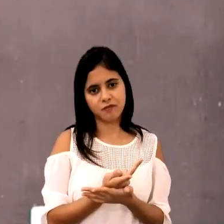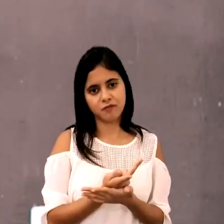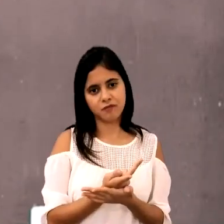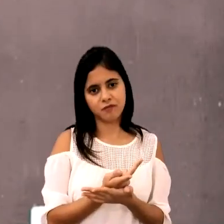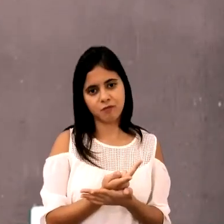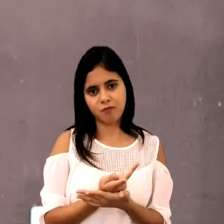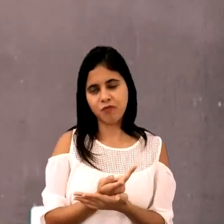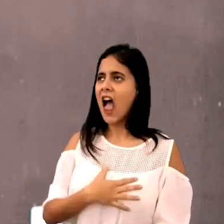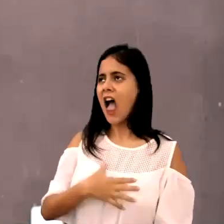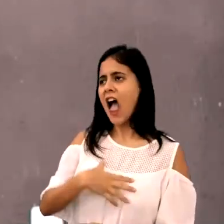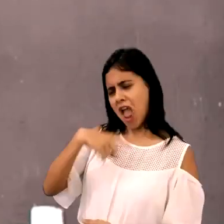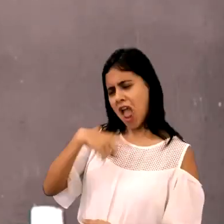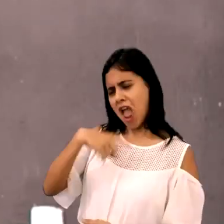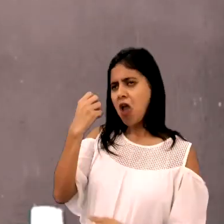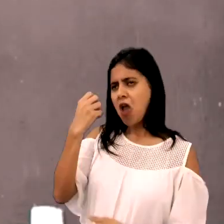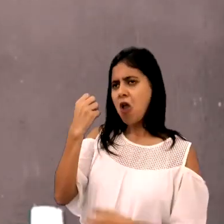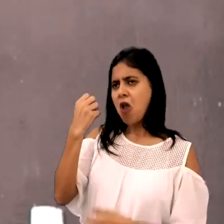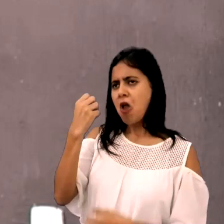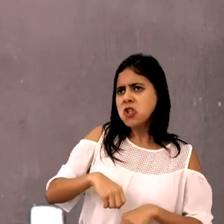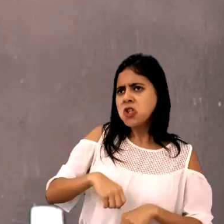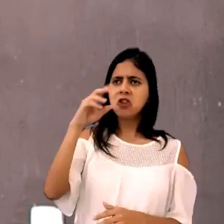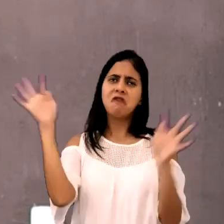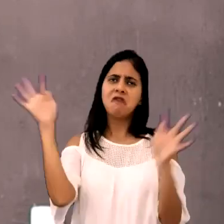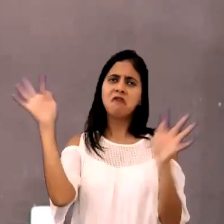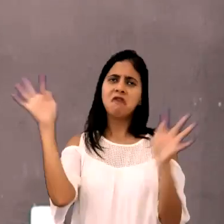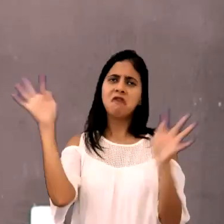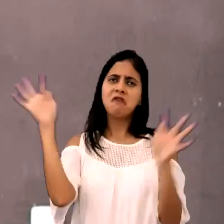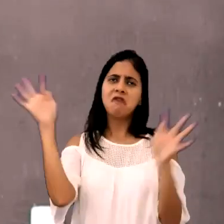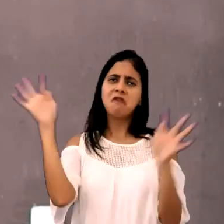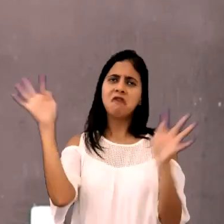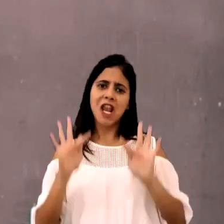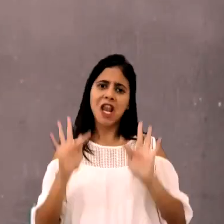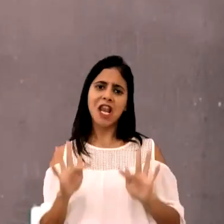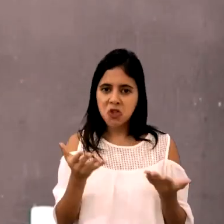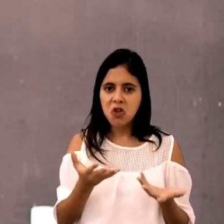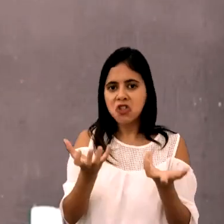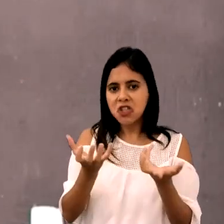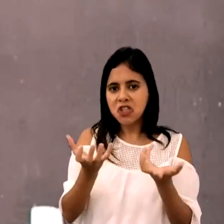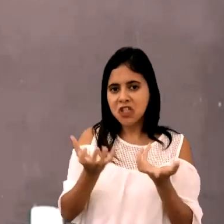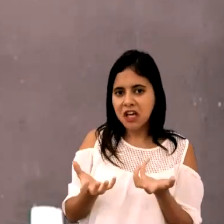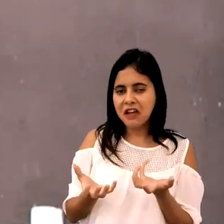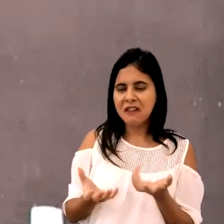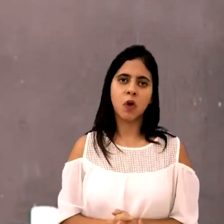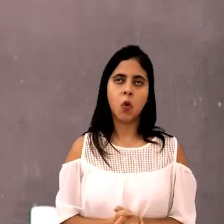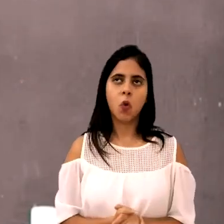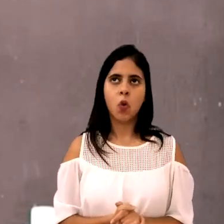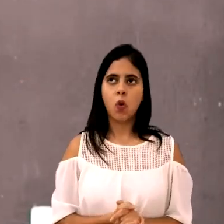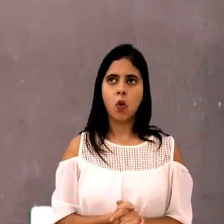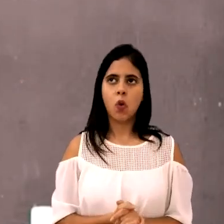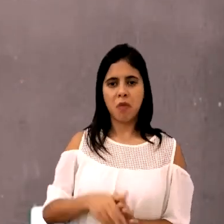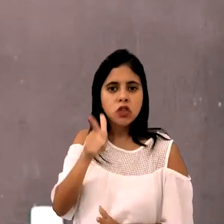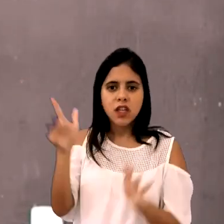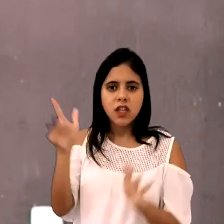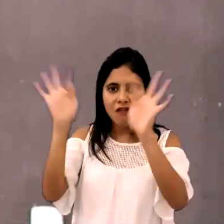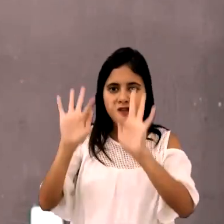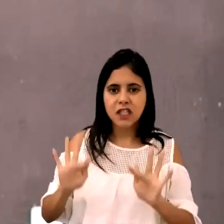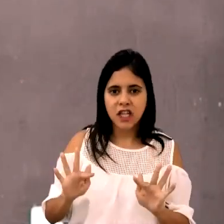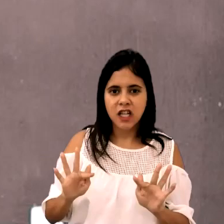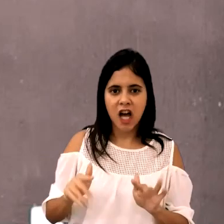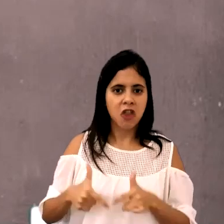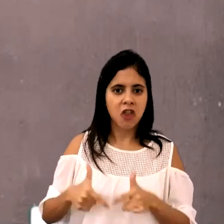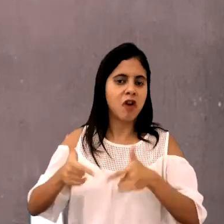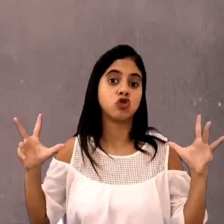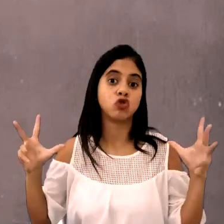Eu tenho o direito de ser feliz. Essa é a pegada da geração atual. E para ser feliz eles fazem de tudo. E esse é